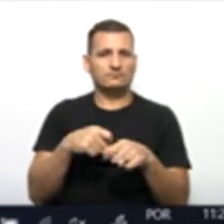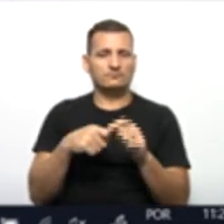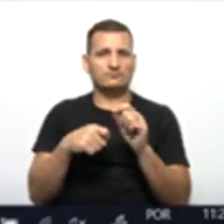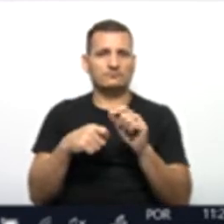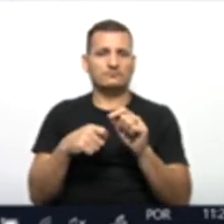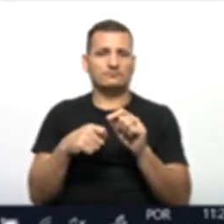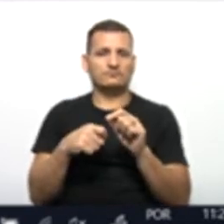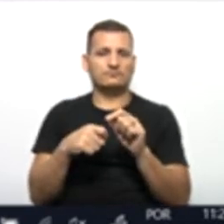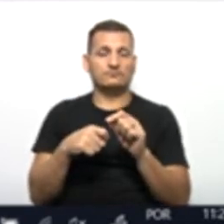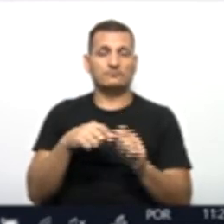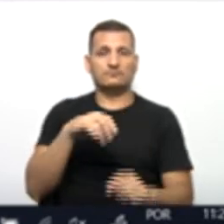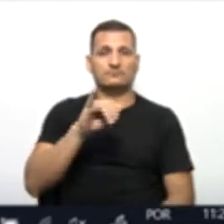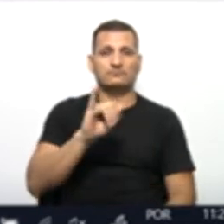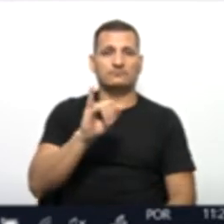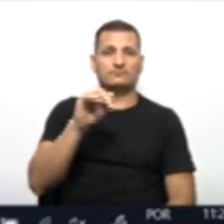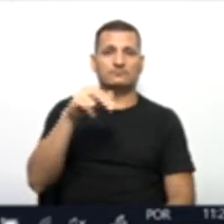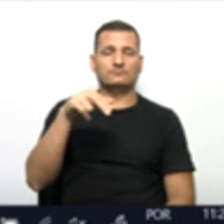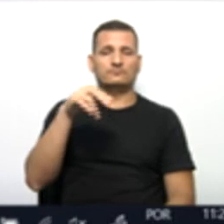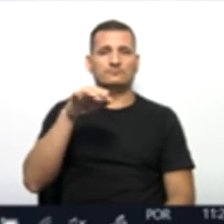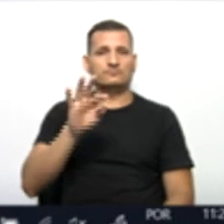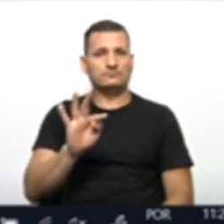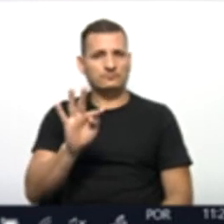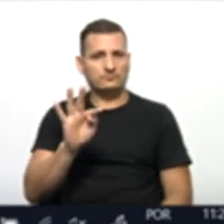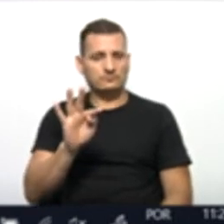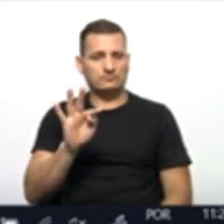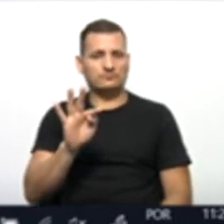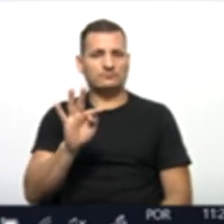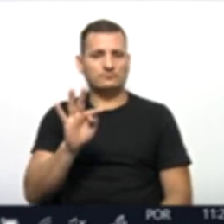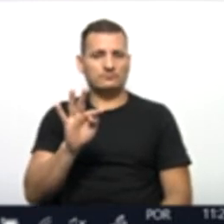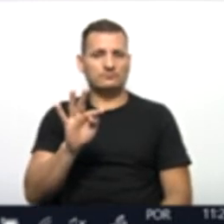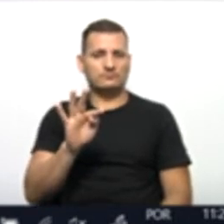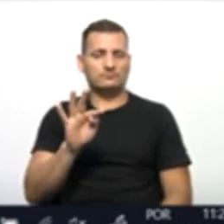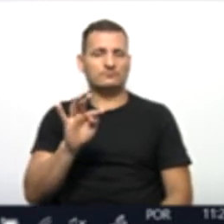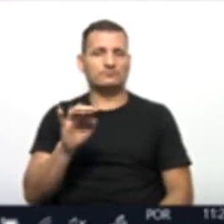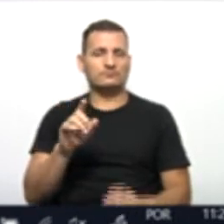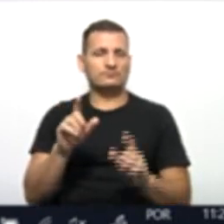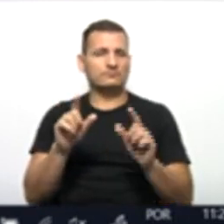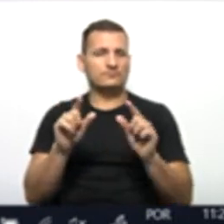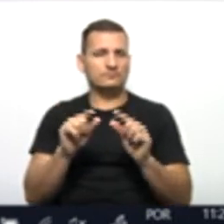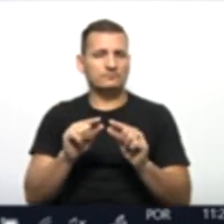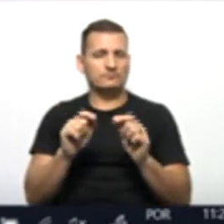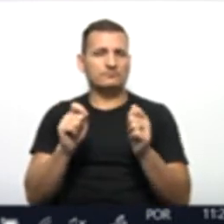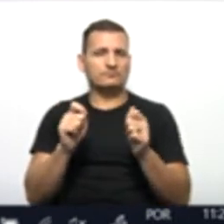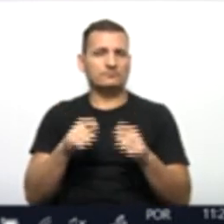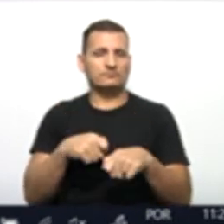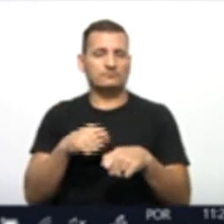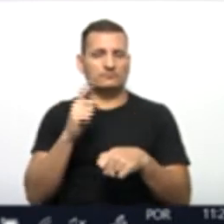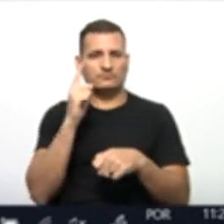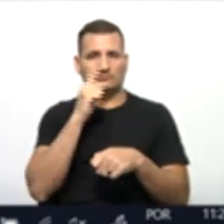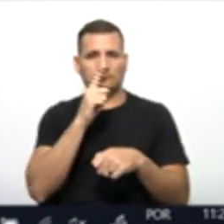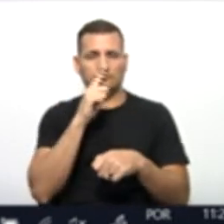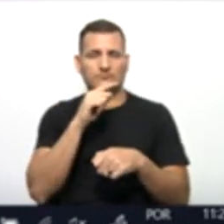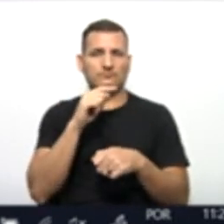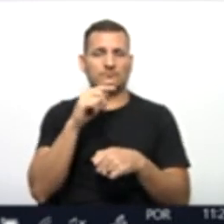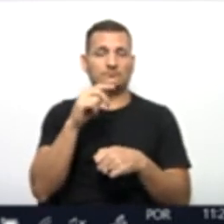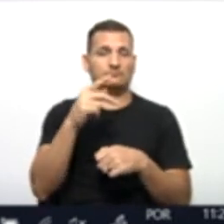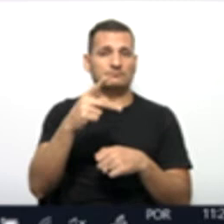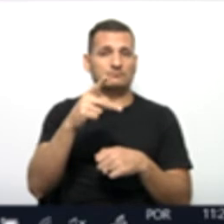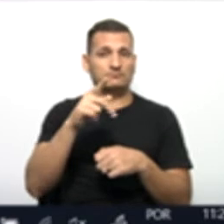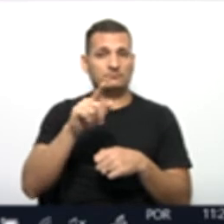valor do tipo inteiro o que diminui a possibilidade de erros na nossa página